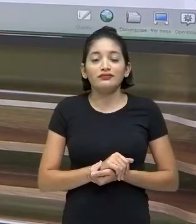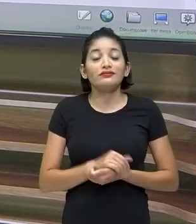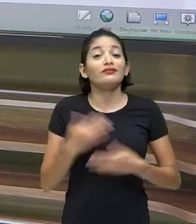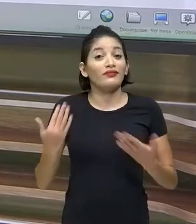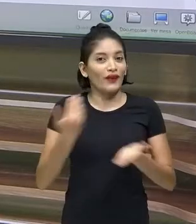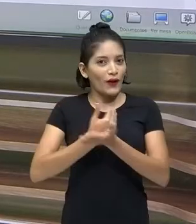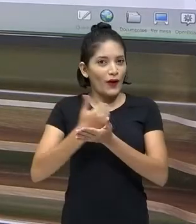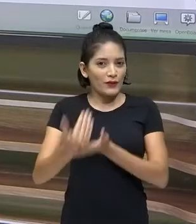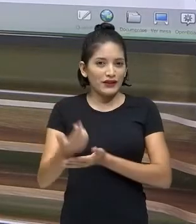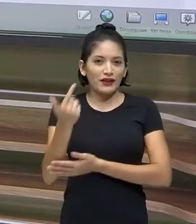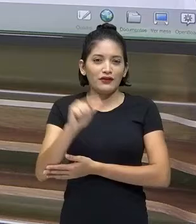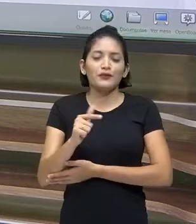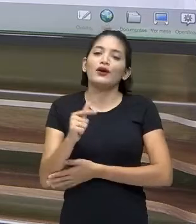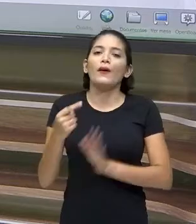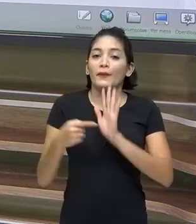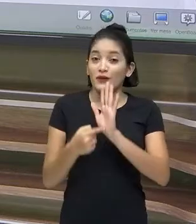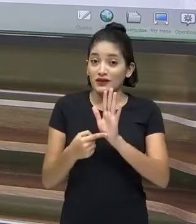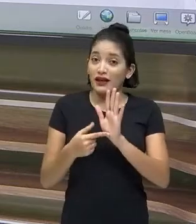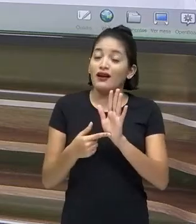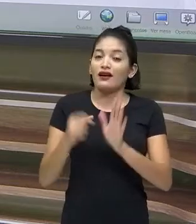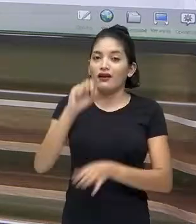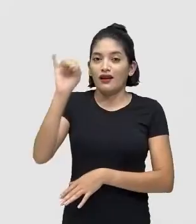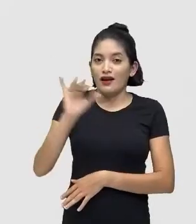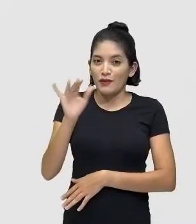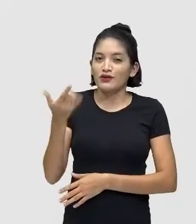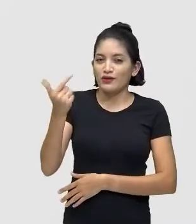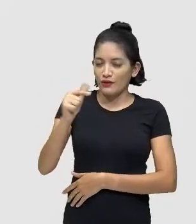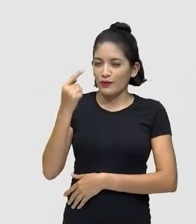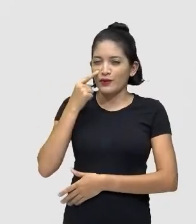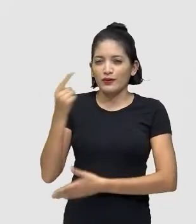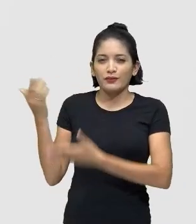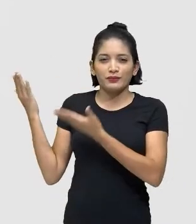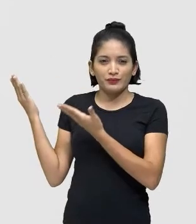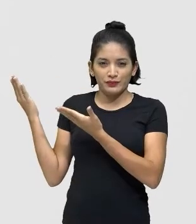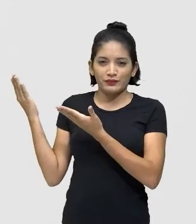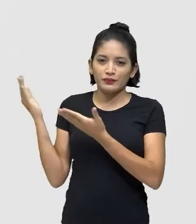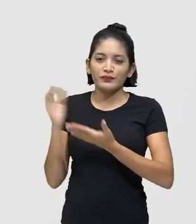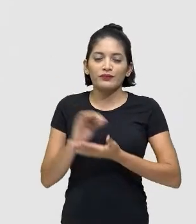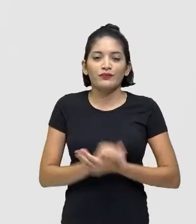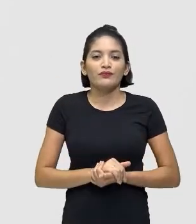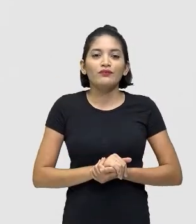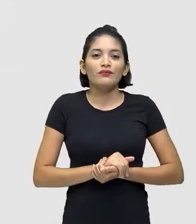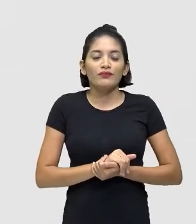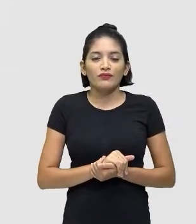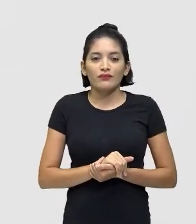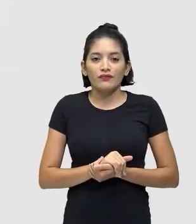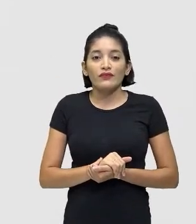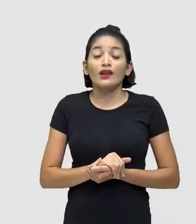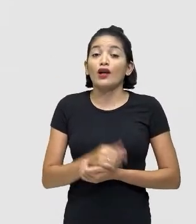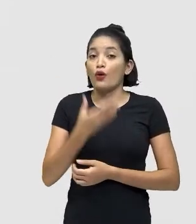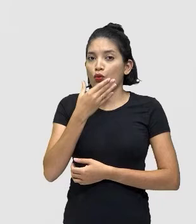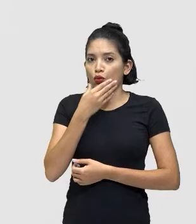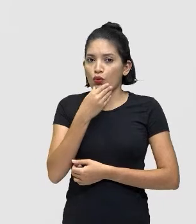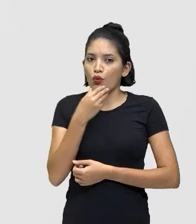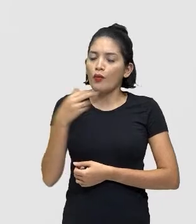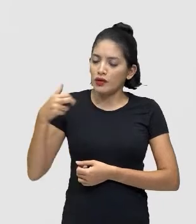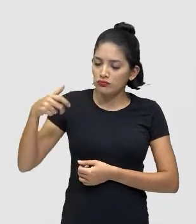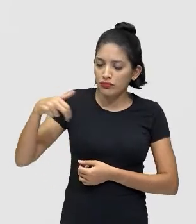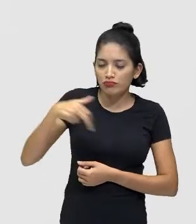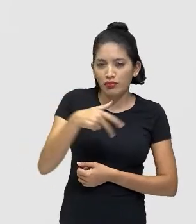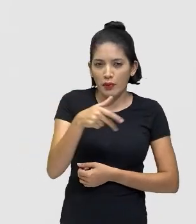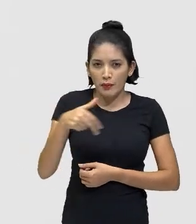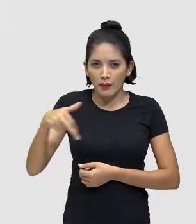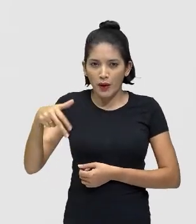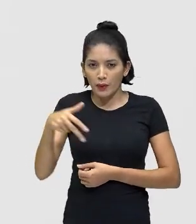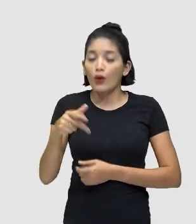vamos lá, só botem a imagem aí novamente. Então, como vocês podem ver, essa obra, o bolchevique, ele está caminhando de um local para o outro